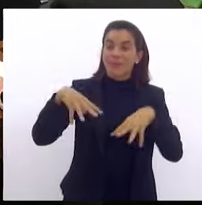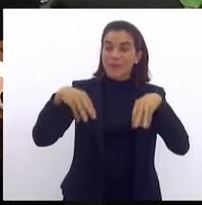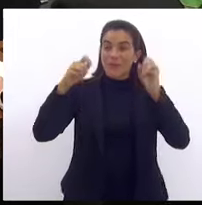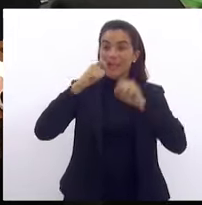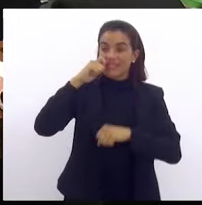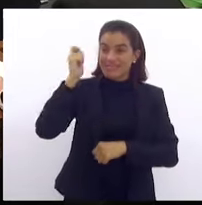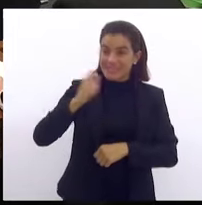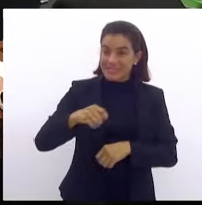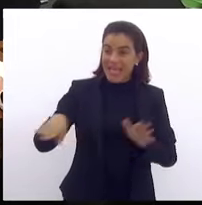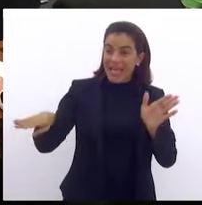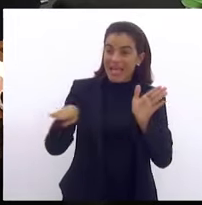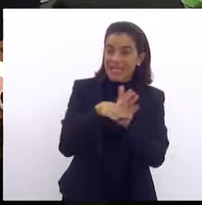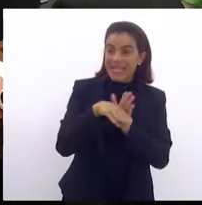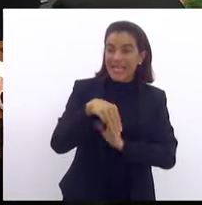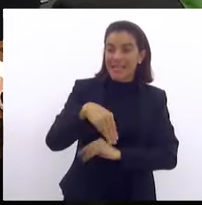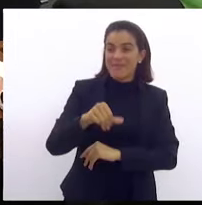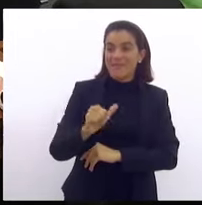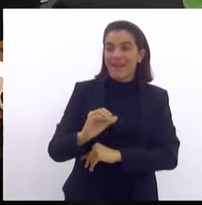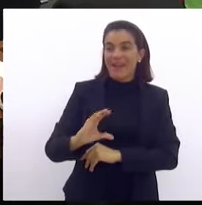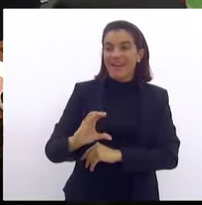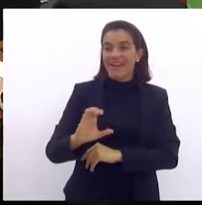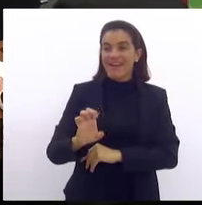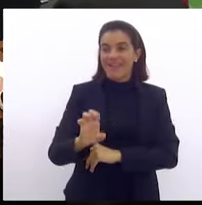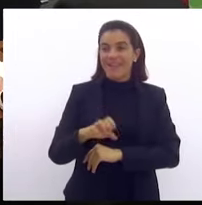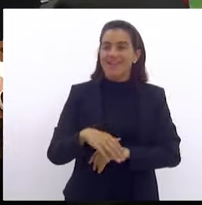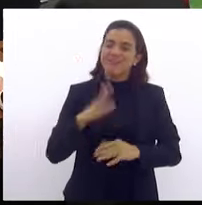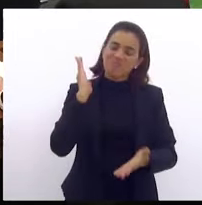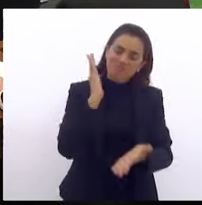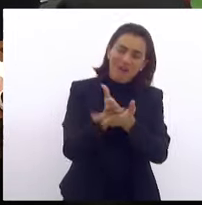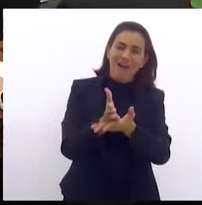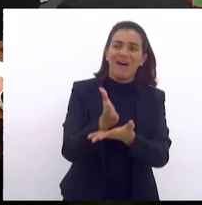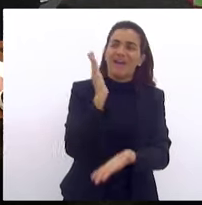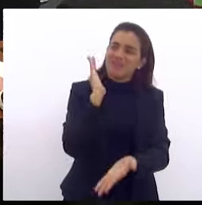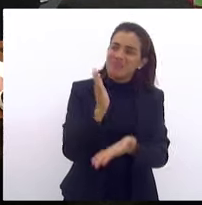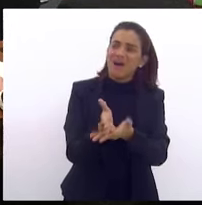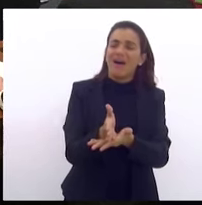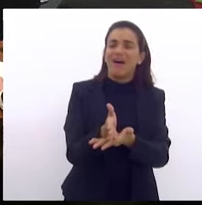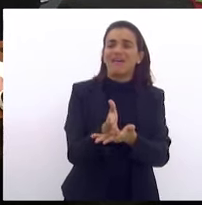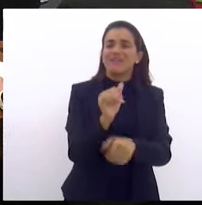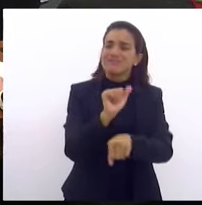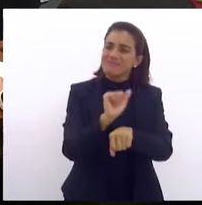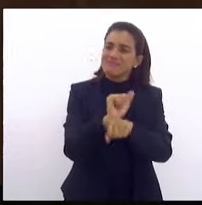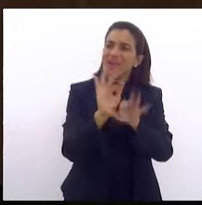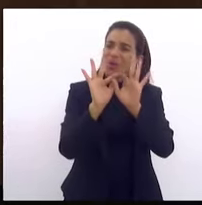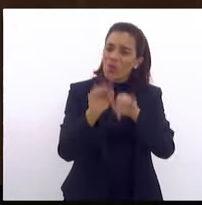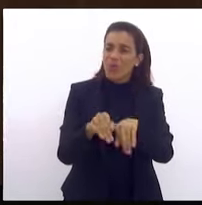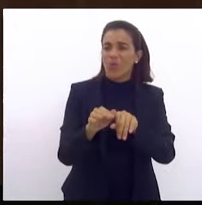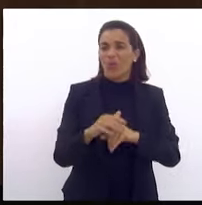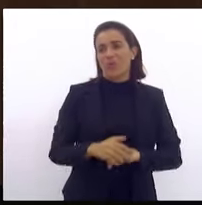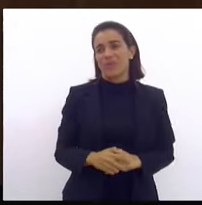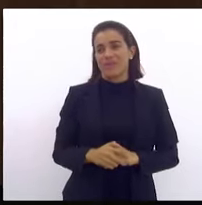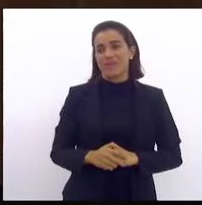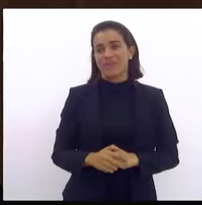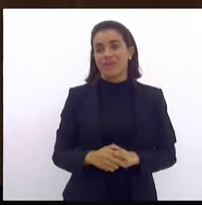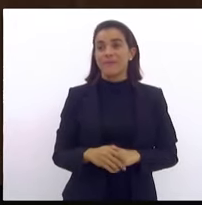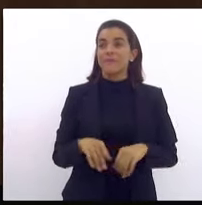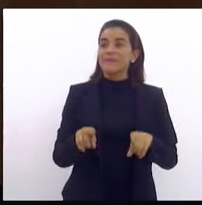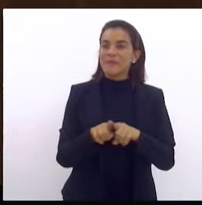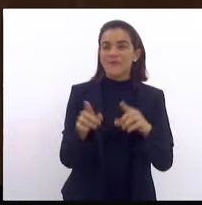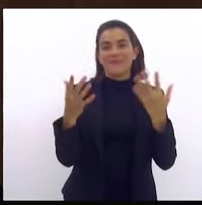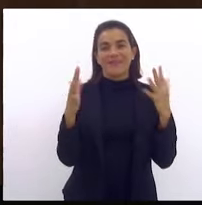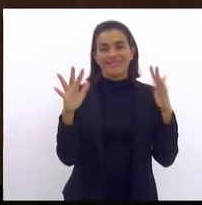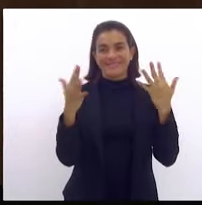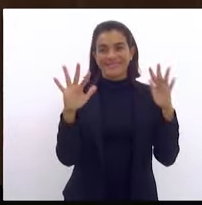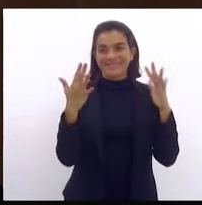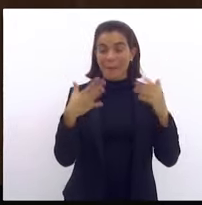Macaé. Tá bom. Amorim, para, Amorim. Deixa eu concluir. Então, quero também parabenizar